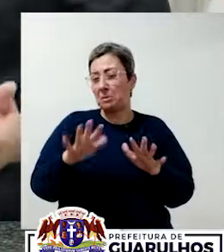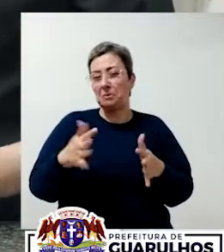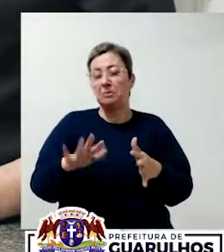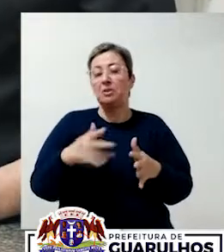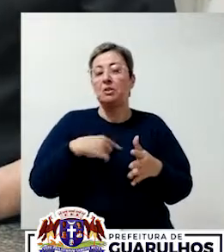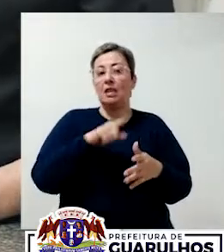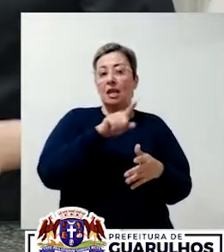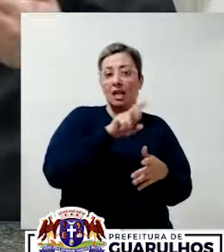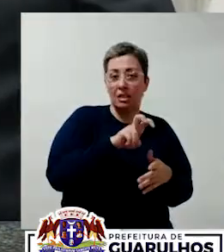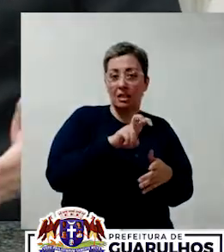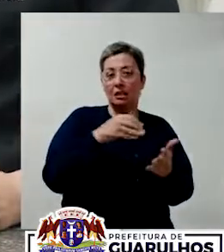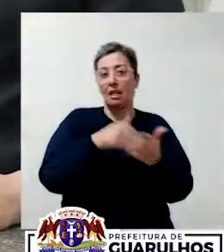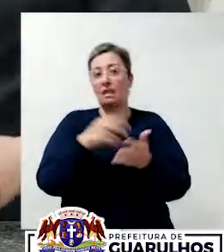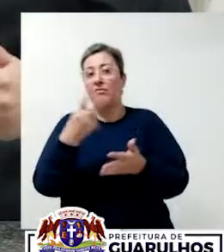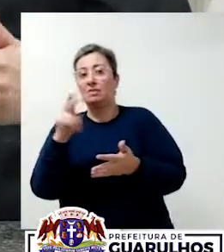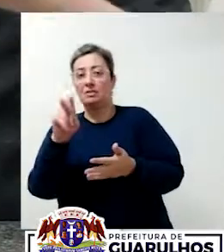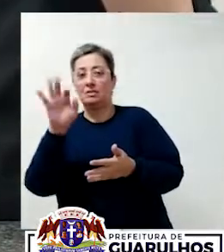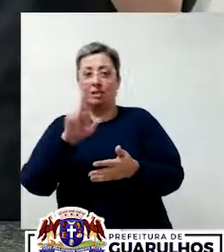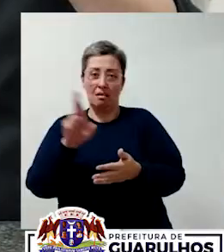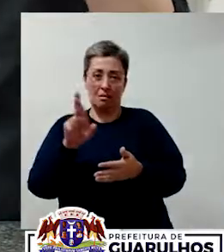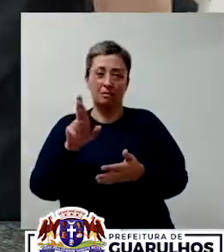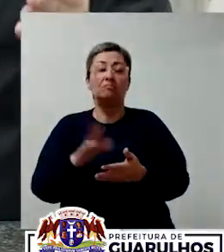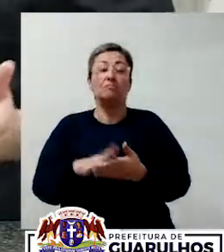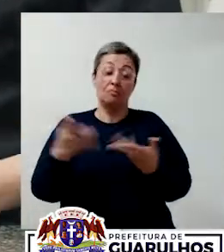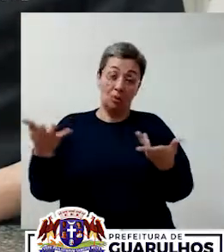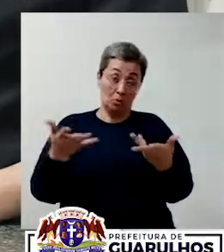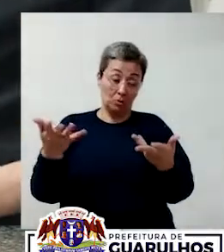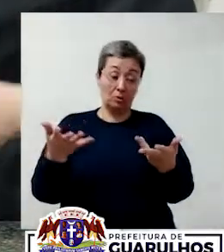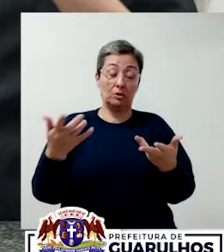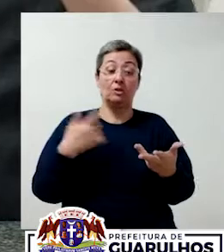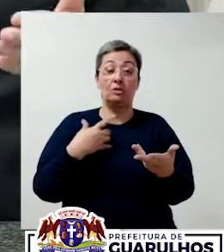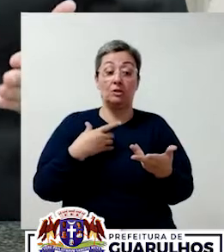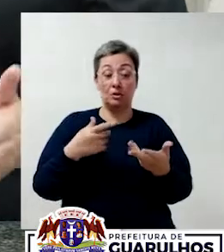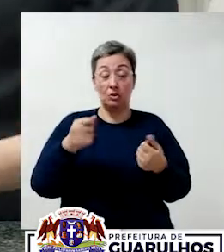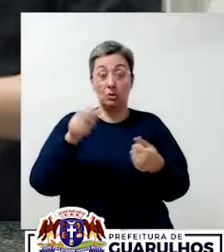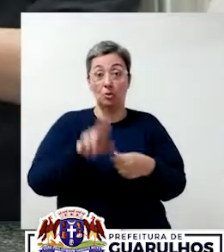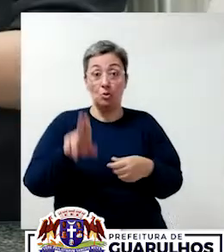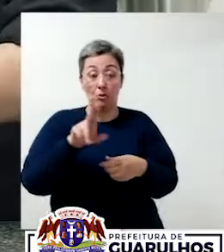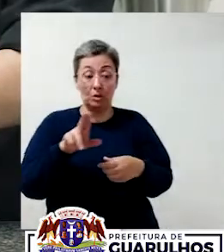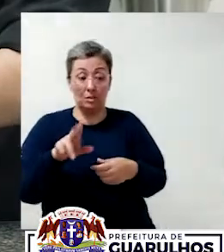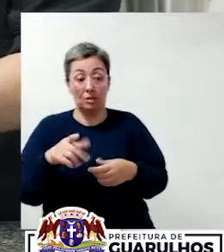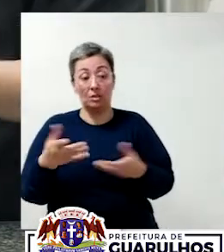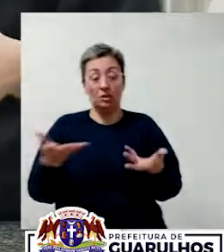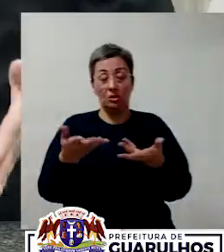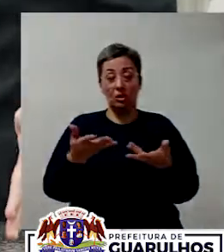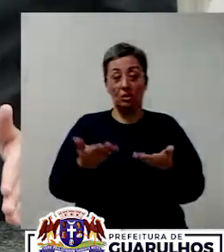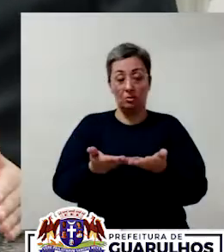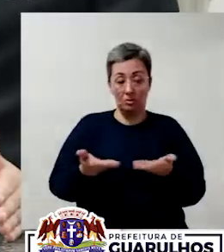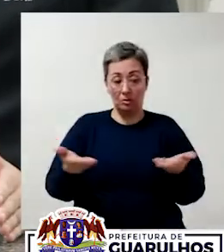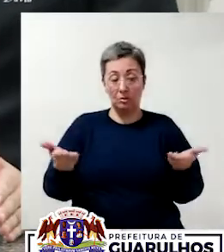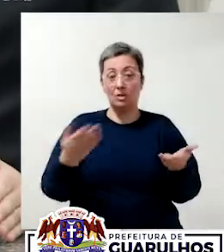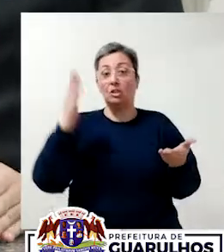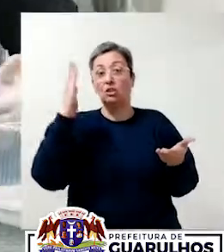lugar que você vai vender, depende da região, depende do produto que você vai utilizar. Mas em média, de 15 a